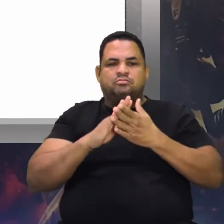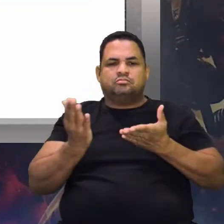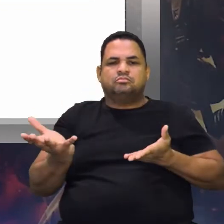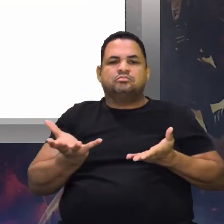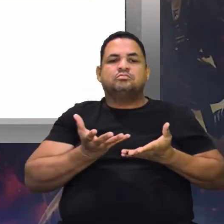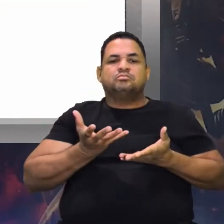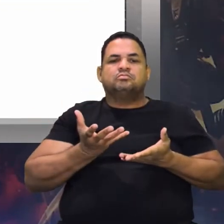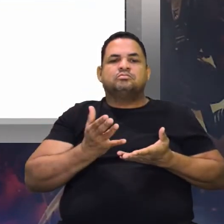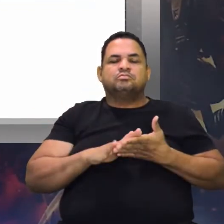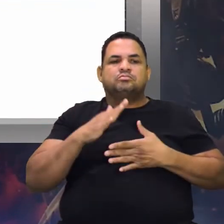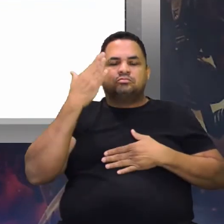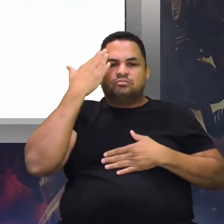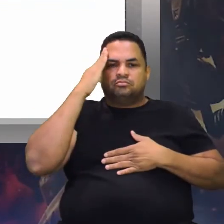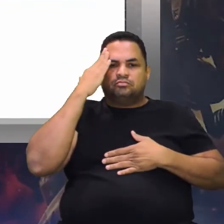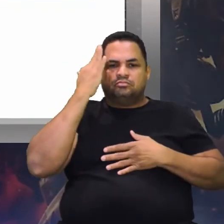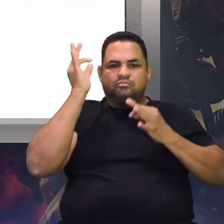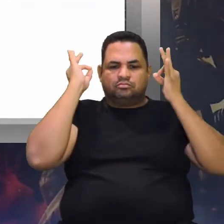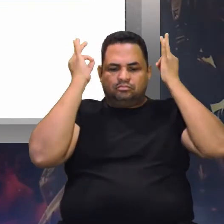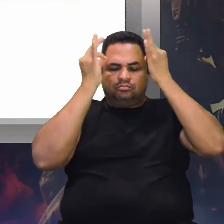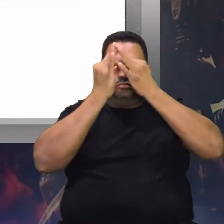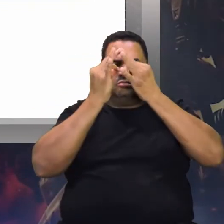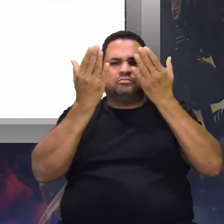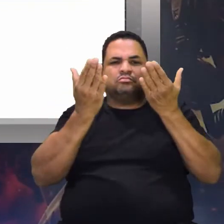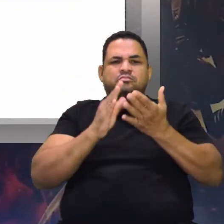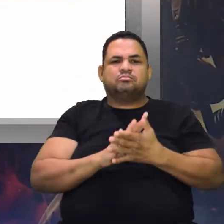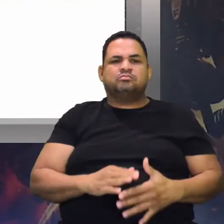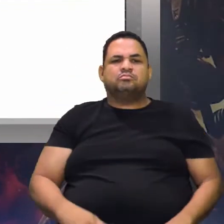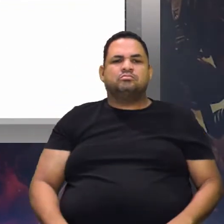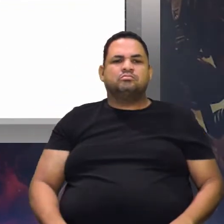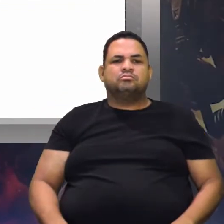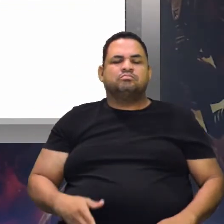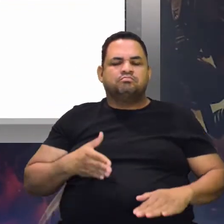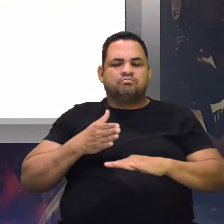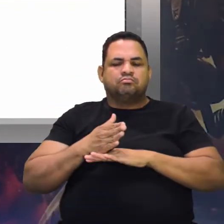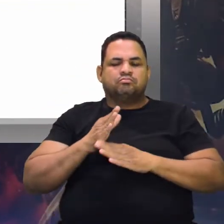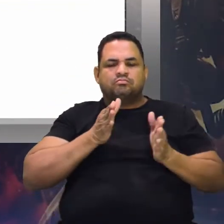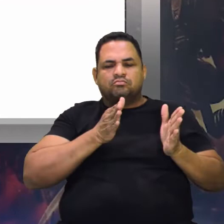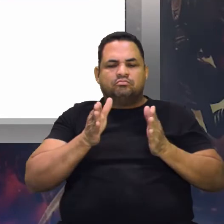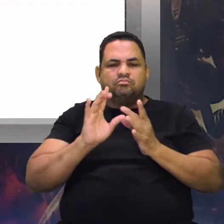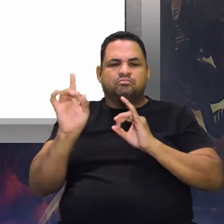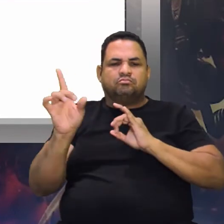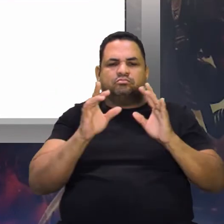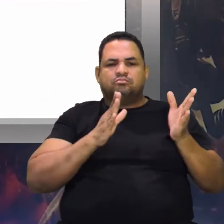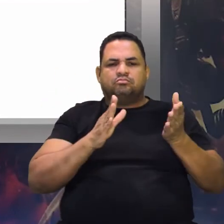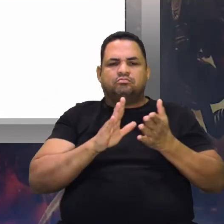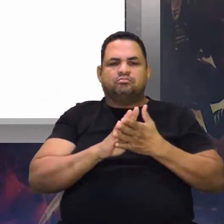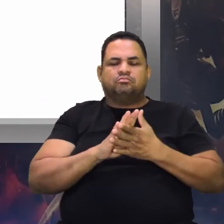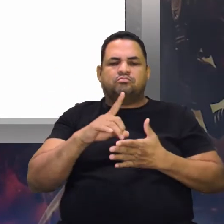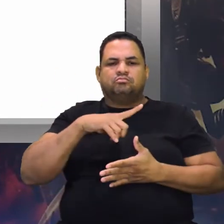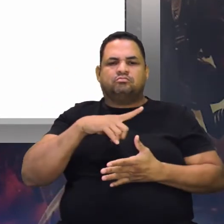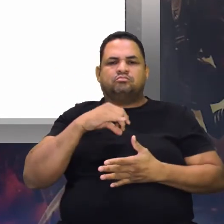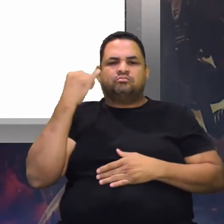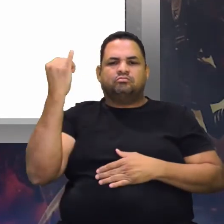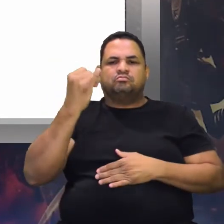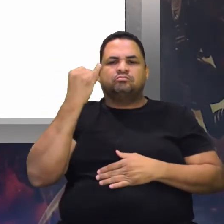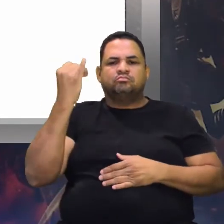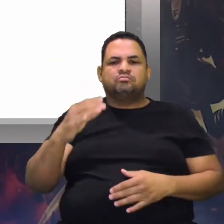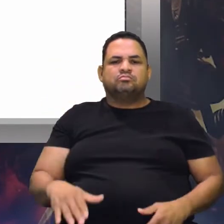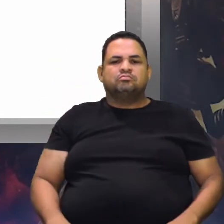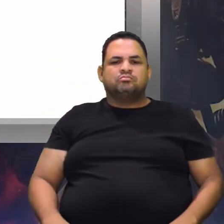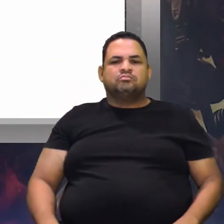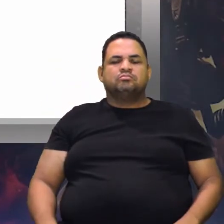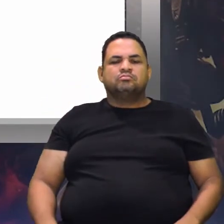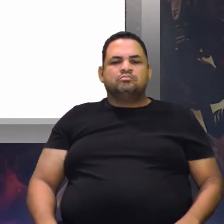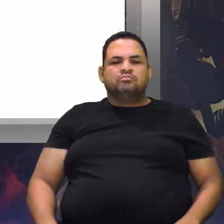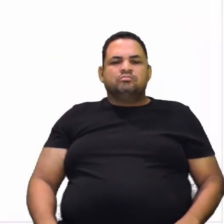compreendam, aluno? Que a Grécia é algo que ela passa por um período e cada período ela tem uma importância. E falando em período